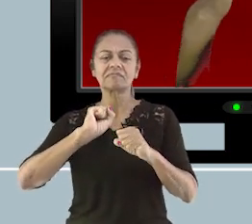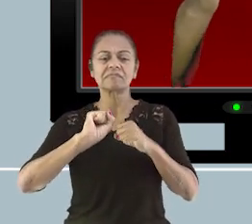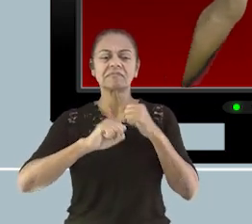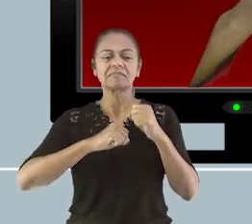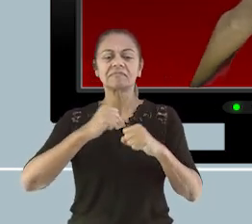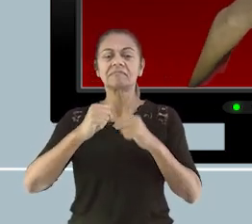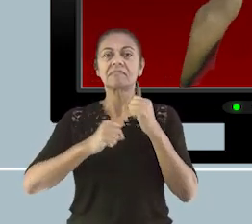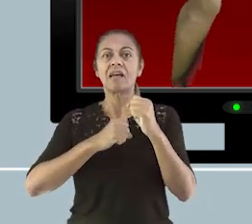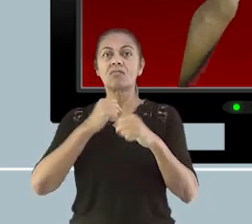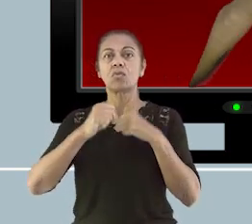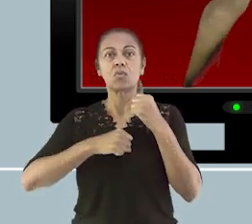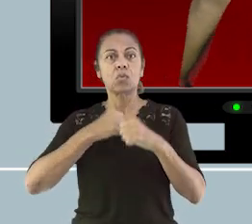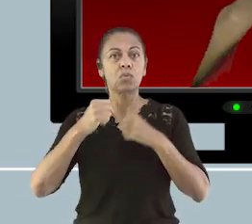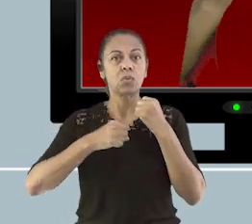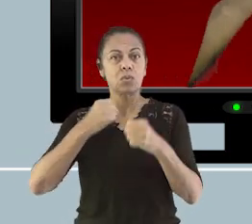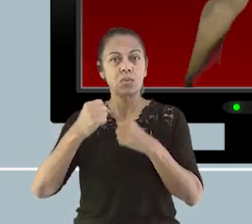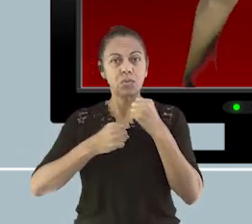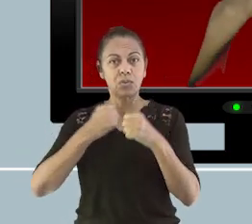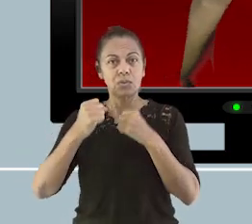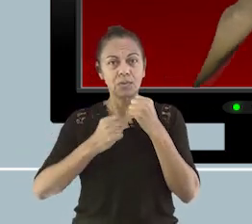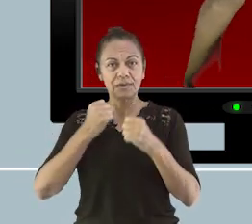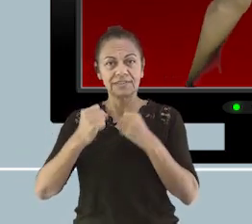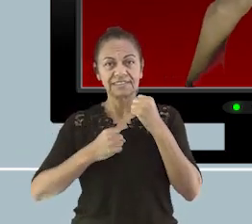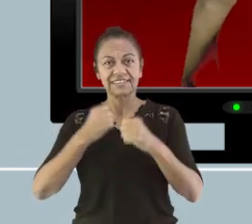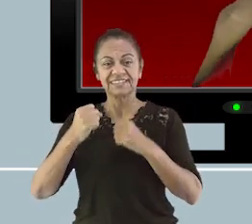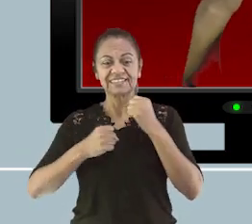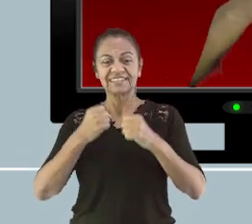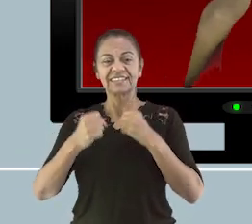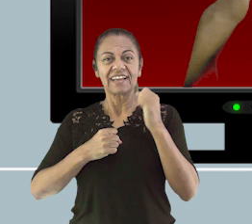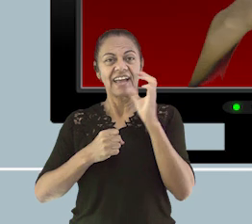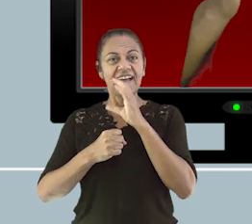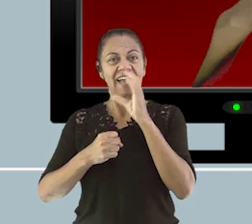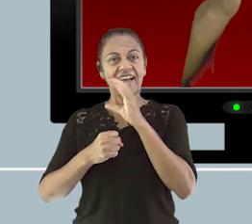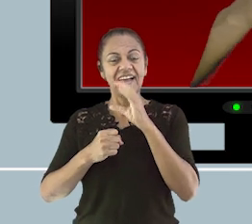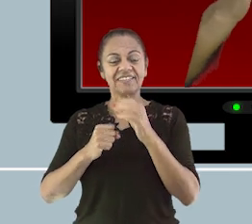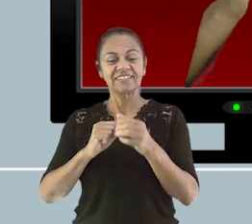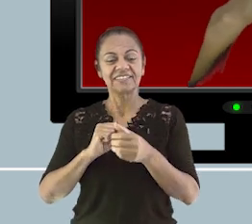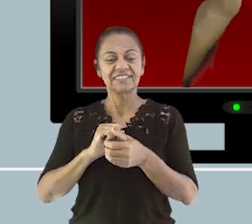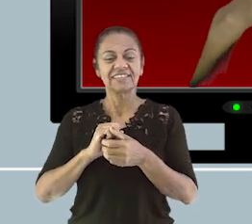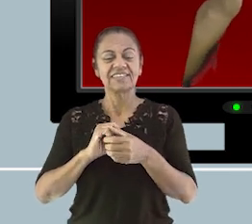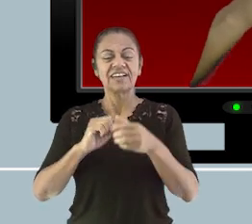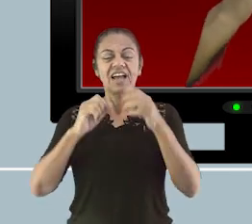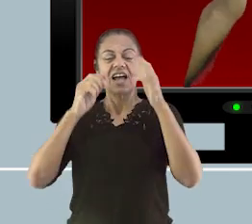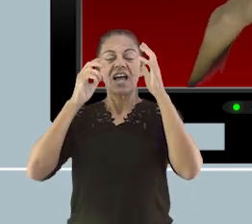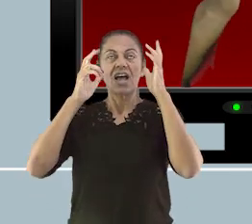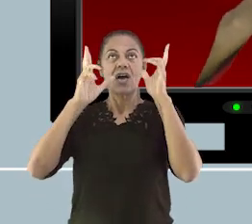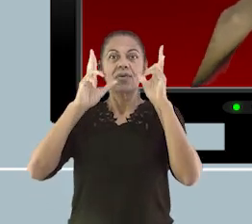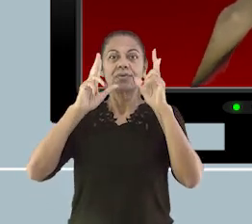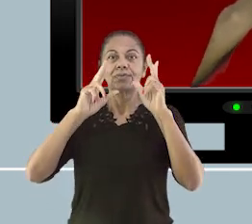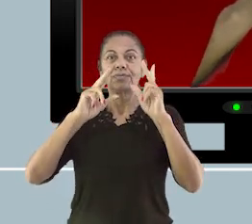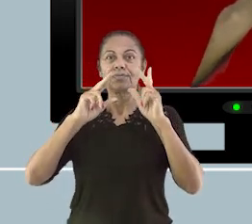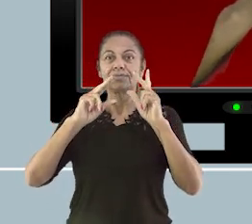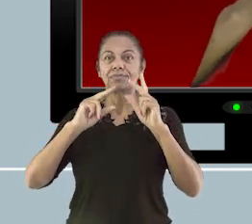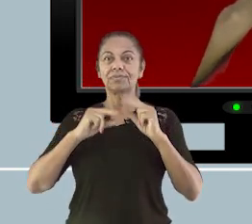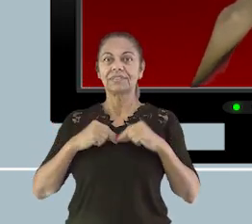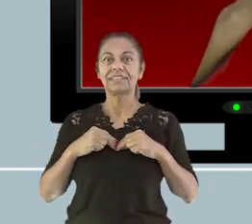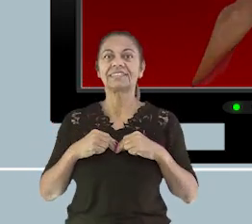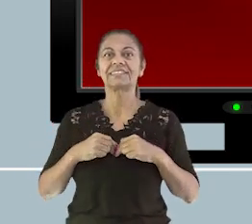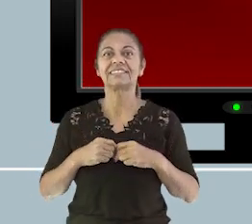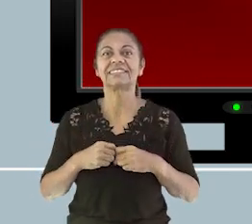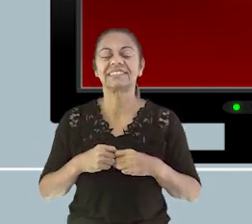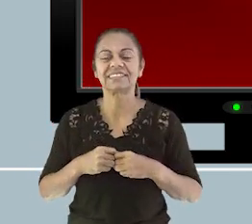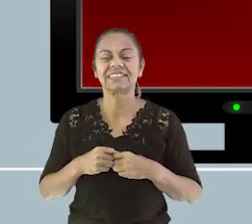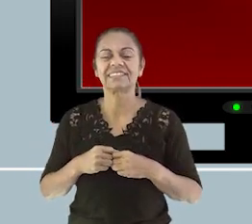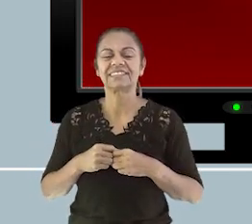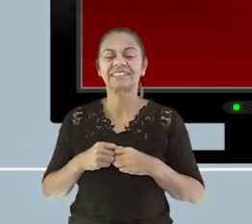trotando, como se estivesse caminhando. E acelerou, corre aí todo mundo, bem rápido, bem rápido.